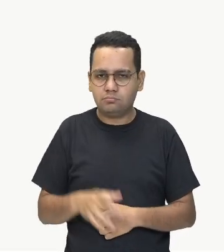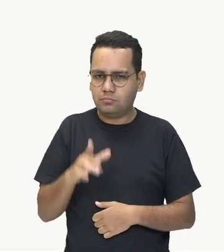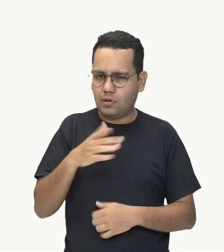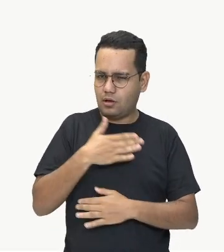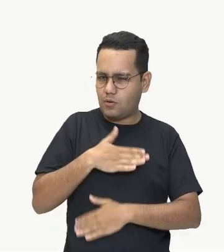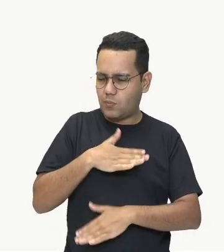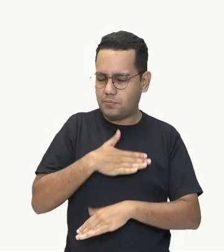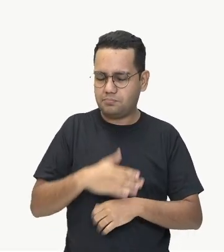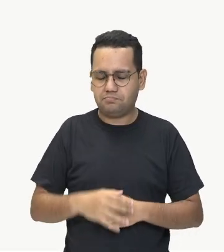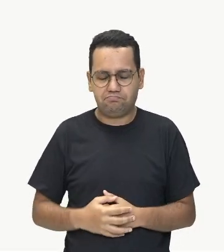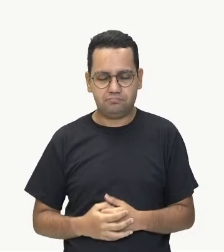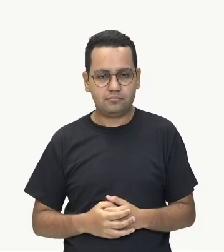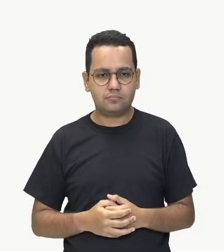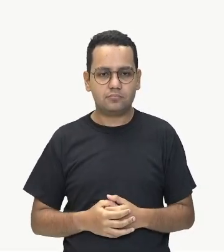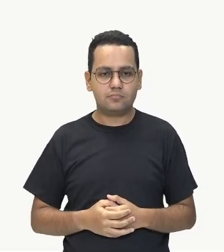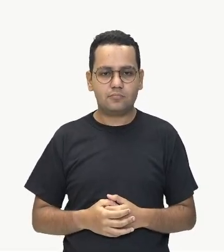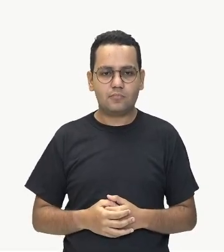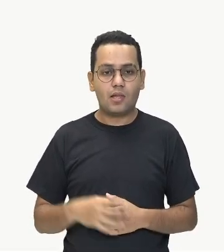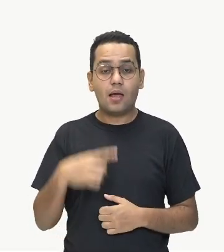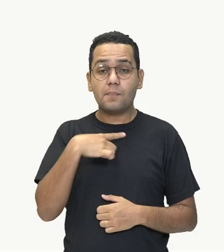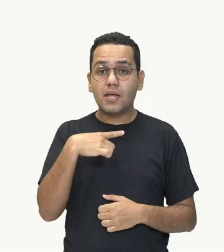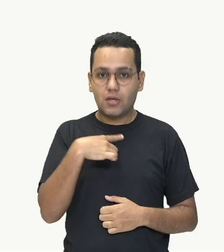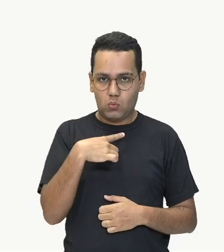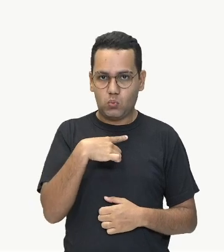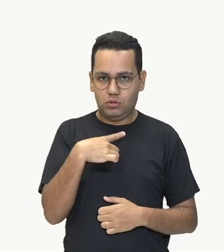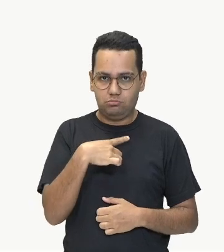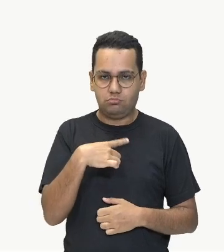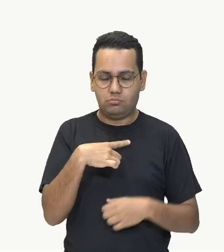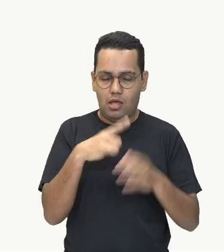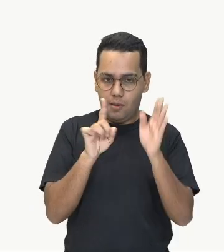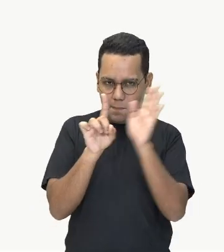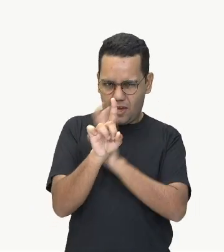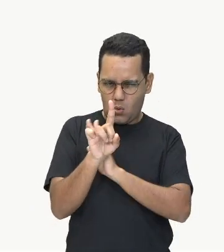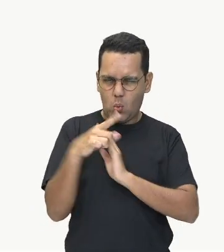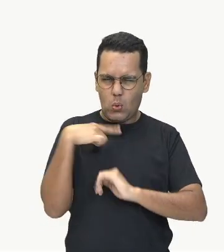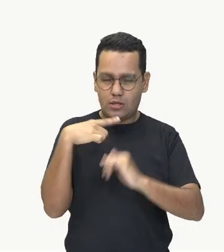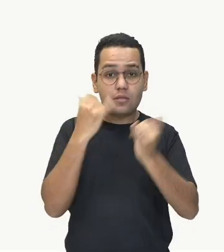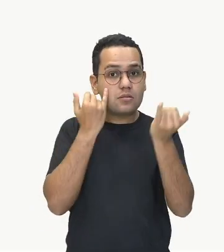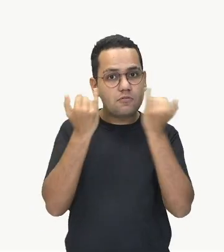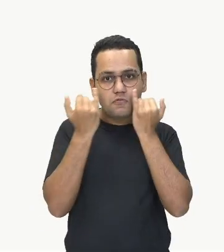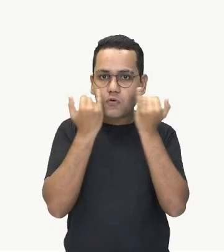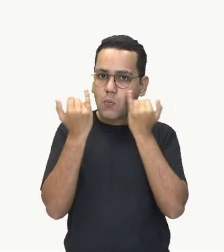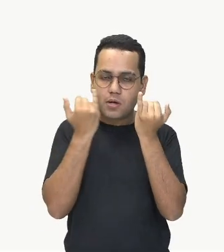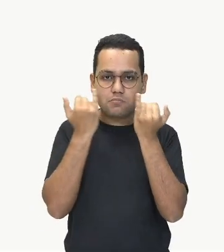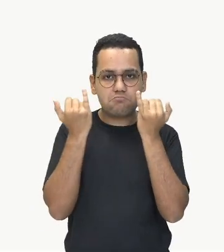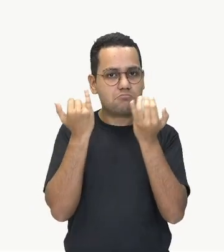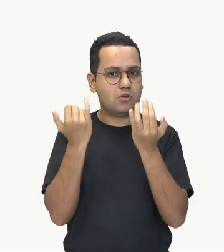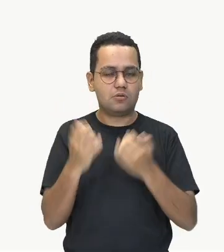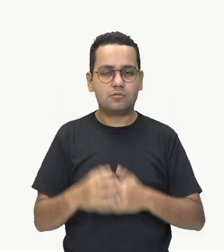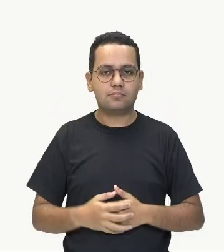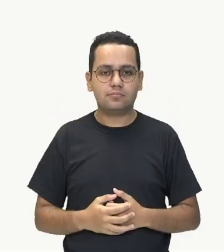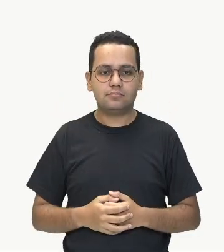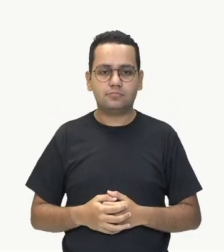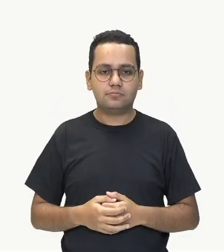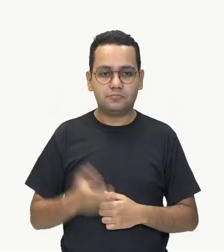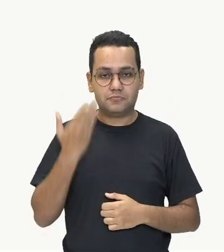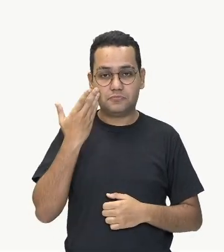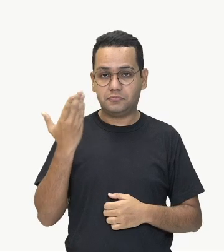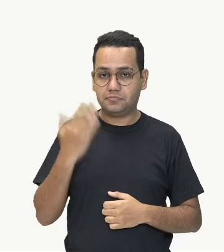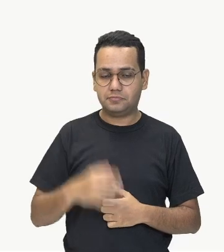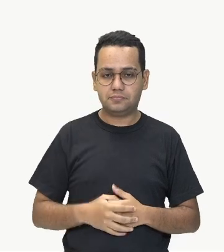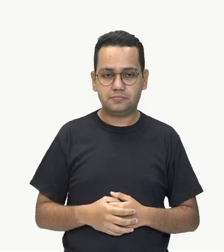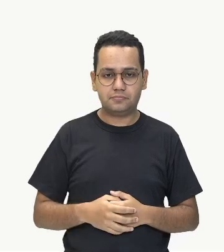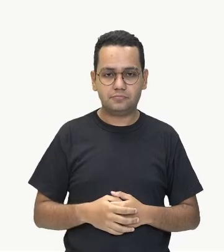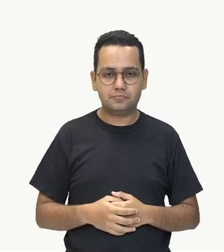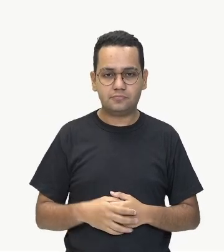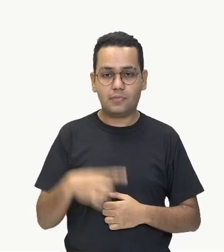questão ela vai te dar os valores de cada um dos integrantes da reação Então olha essa questão Considere